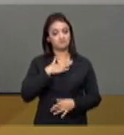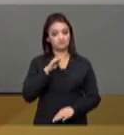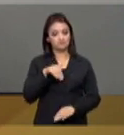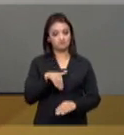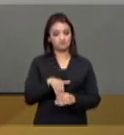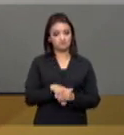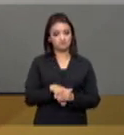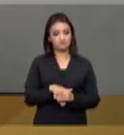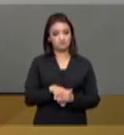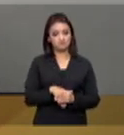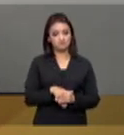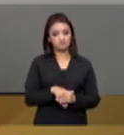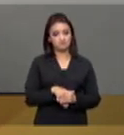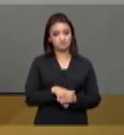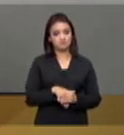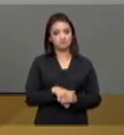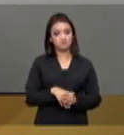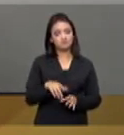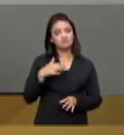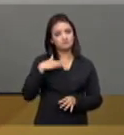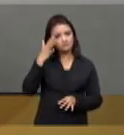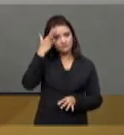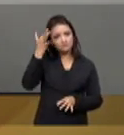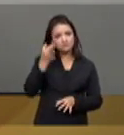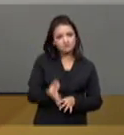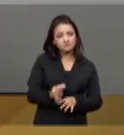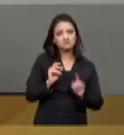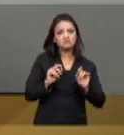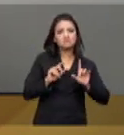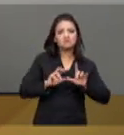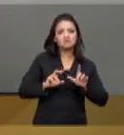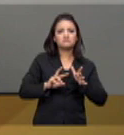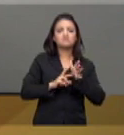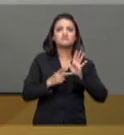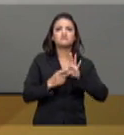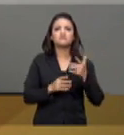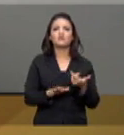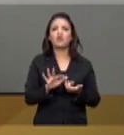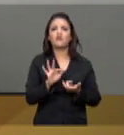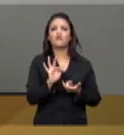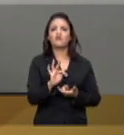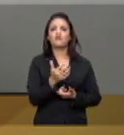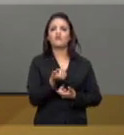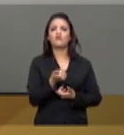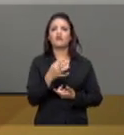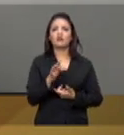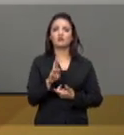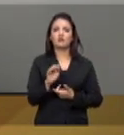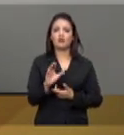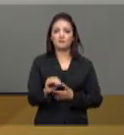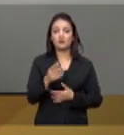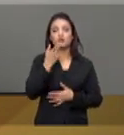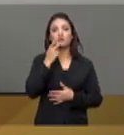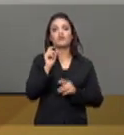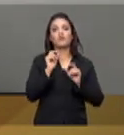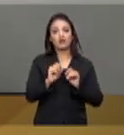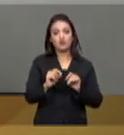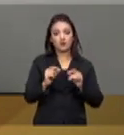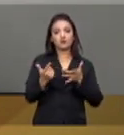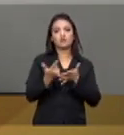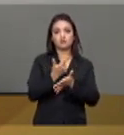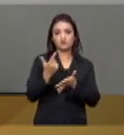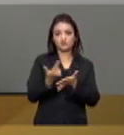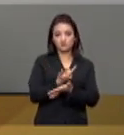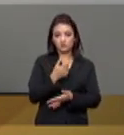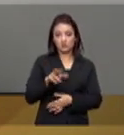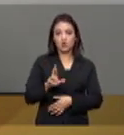para compreensão da definição constitucional de faturamento, mencionei as lições de Roque Antônio Carrasa, que faz referência